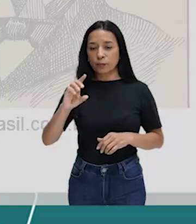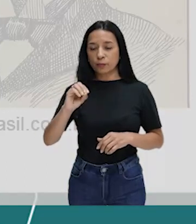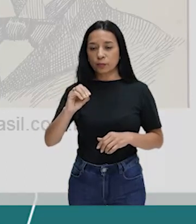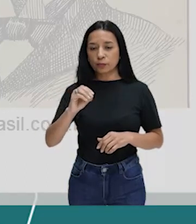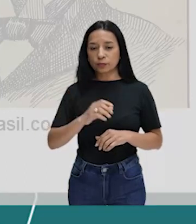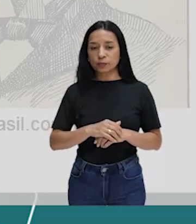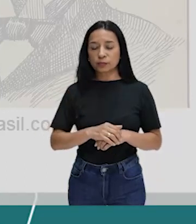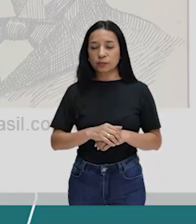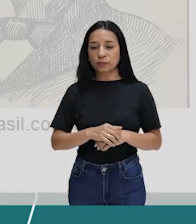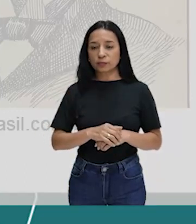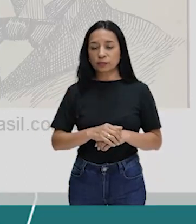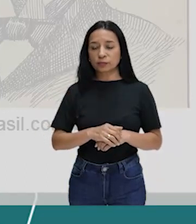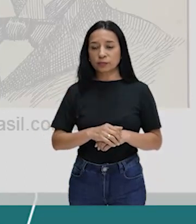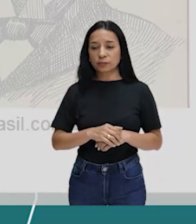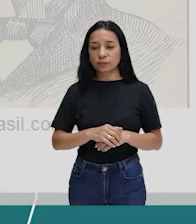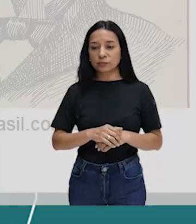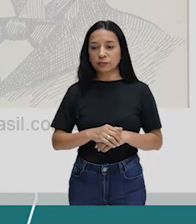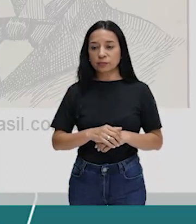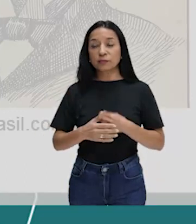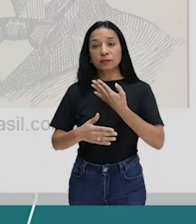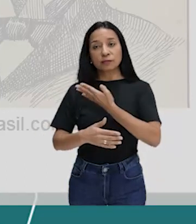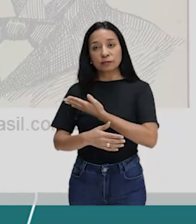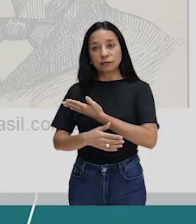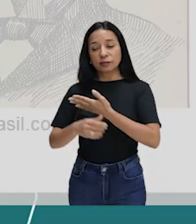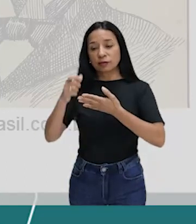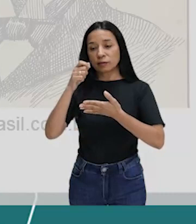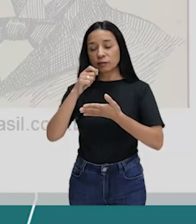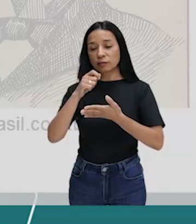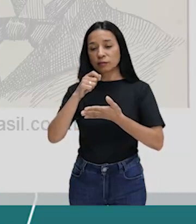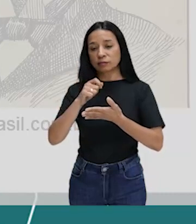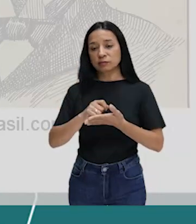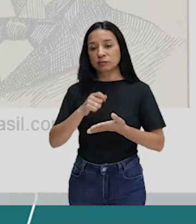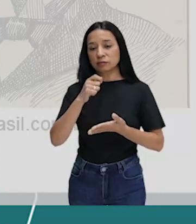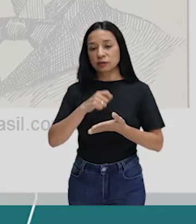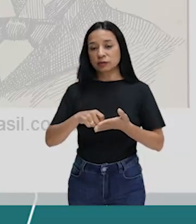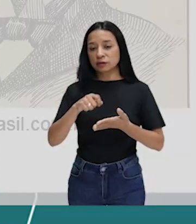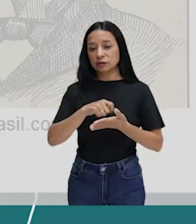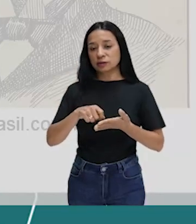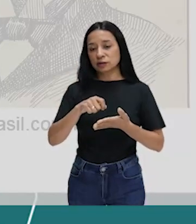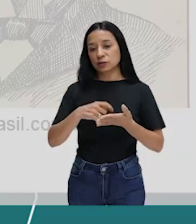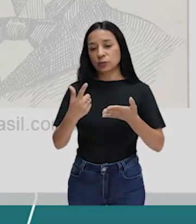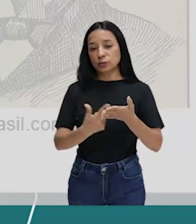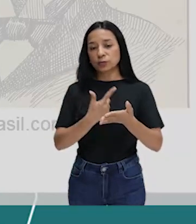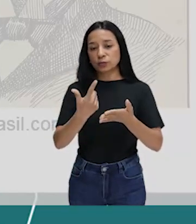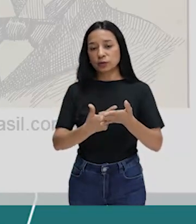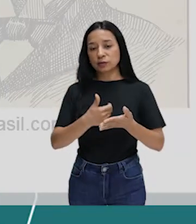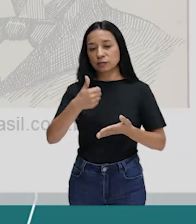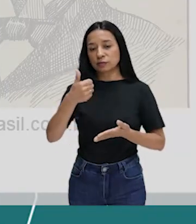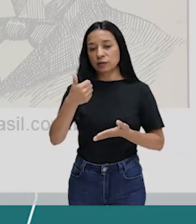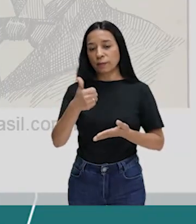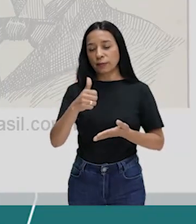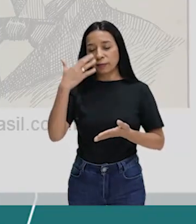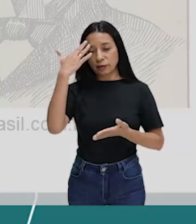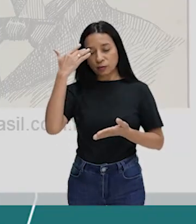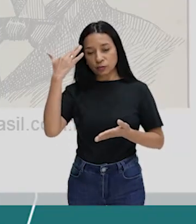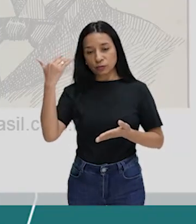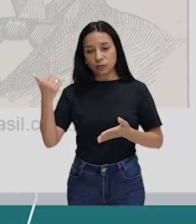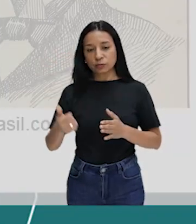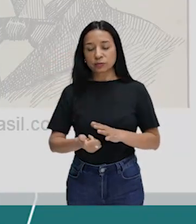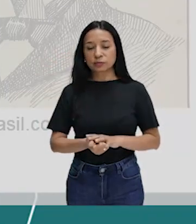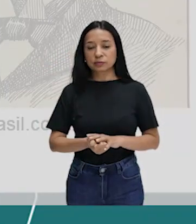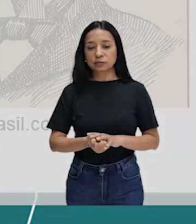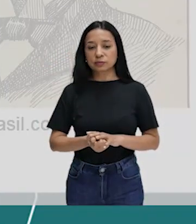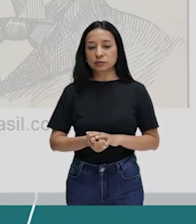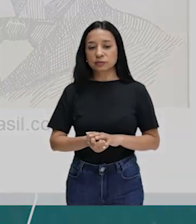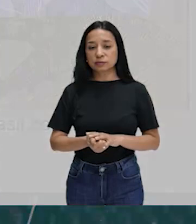Correia. Ele é escritor da obra, né, do livro Primeiros Sonhos, e também